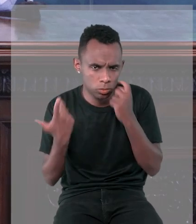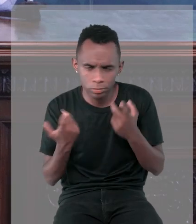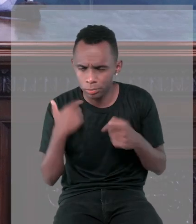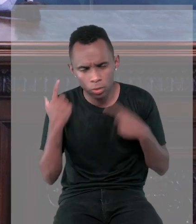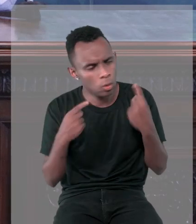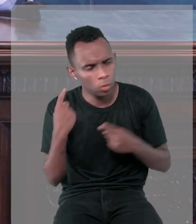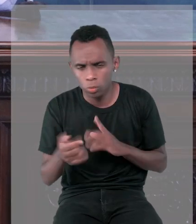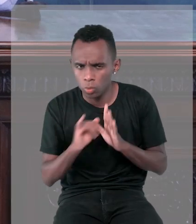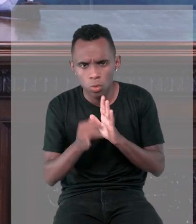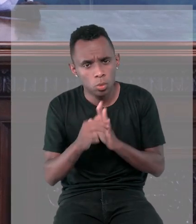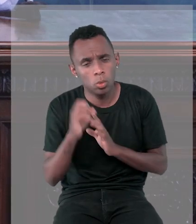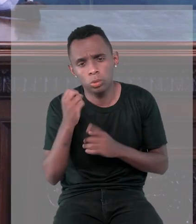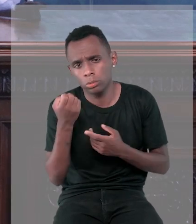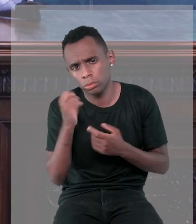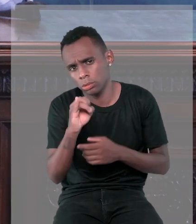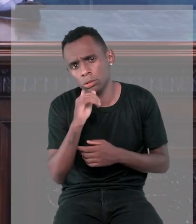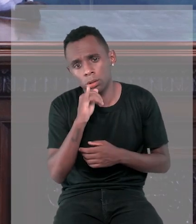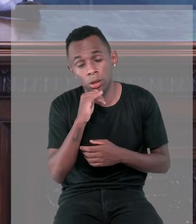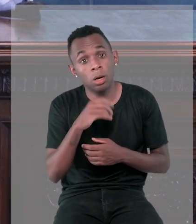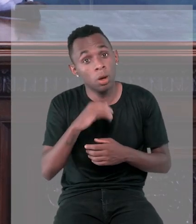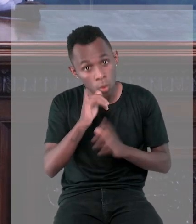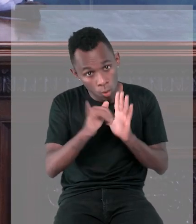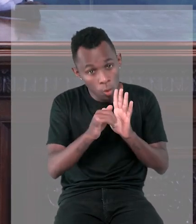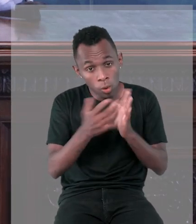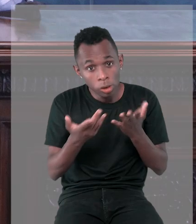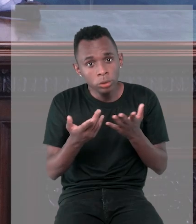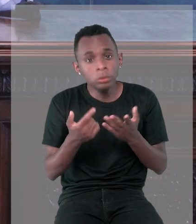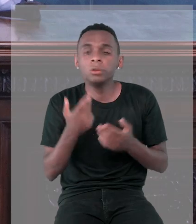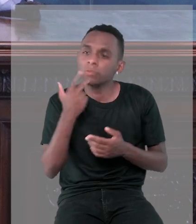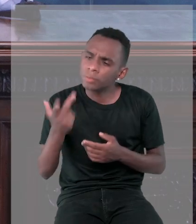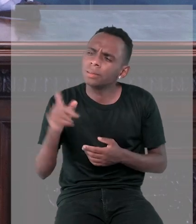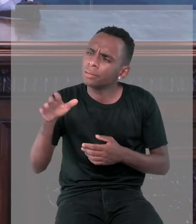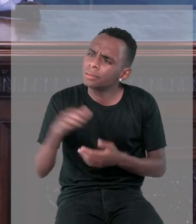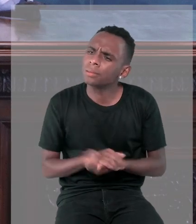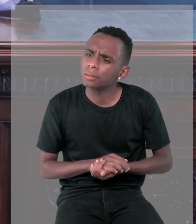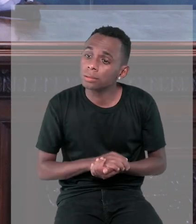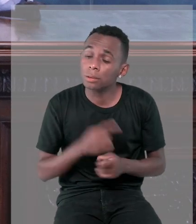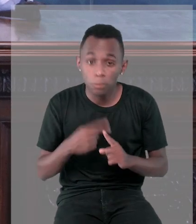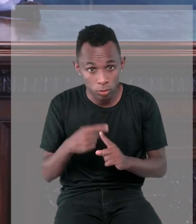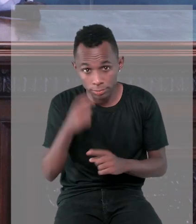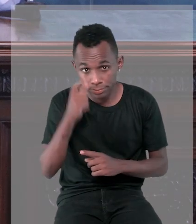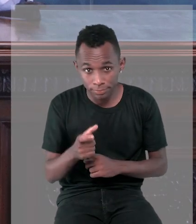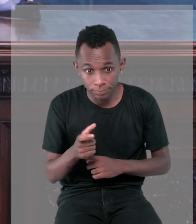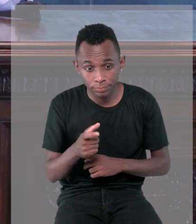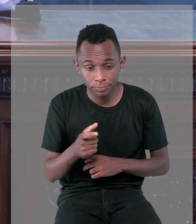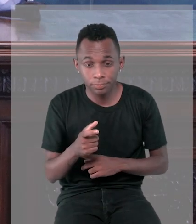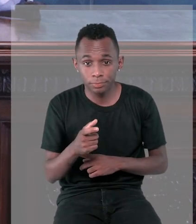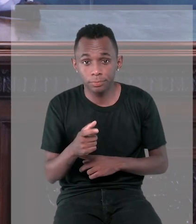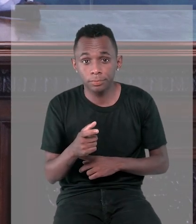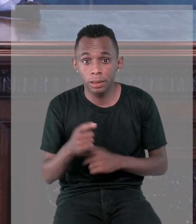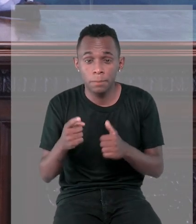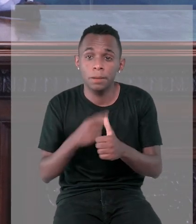totalmente louco, né? Se você... Esse conto, esse eu falei com o Gifone, porque, curiosamente,